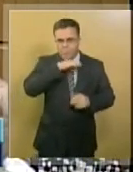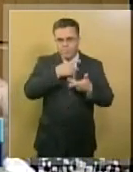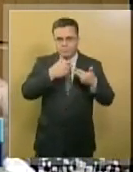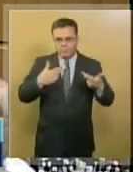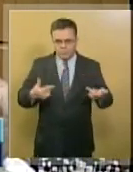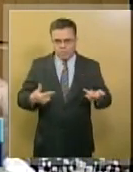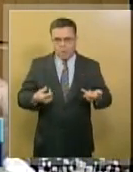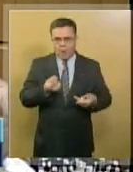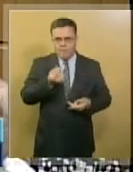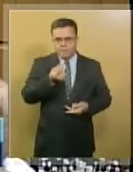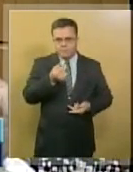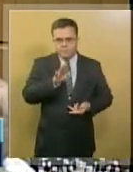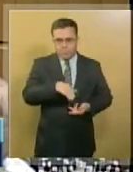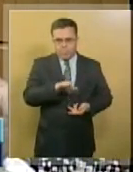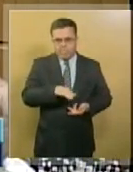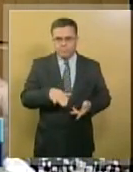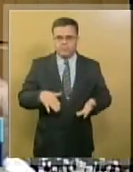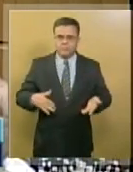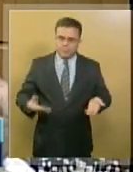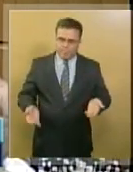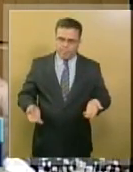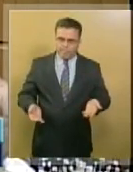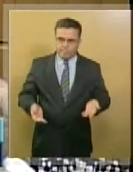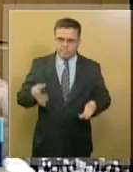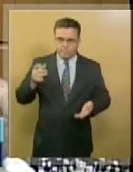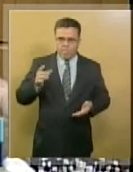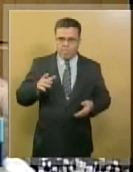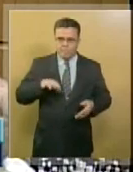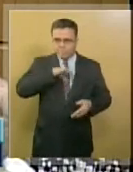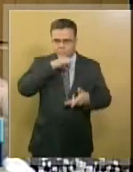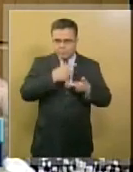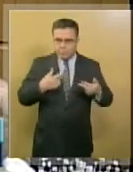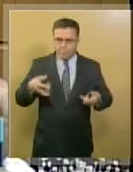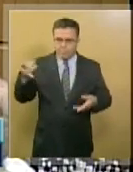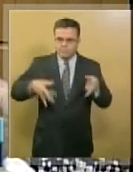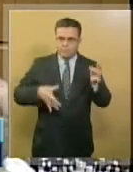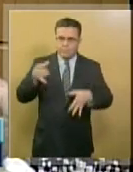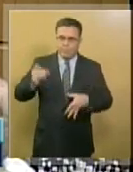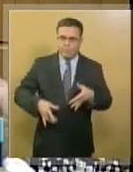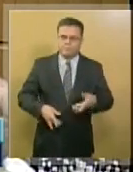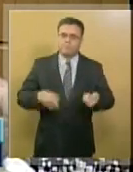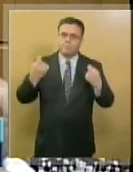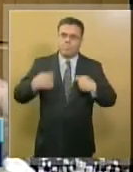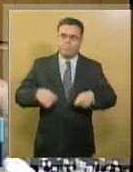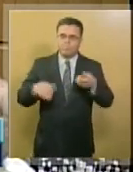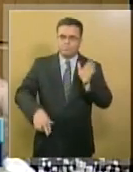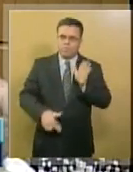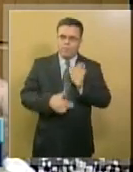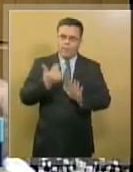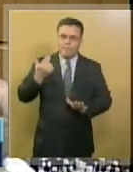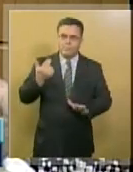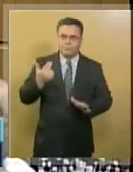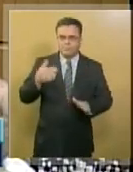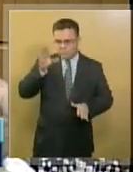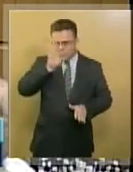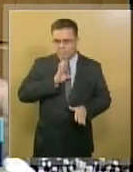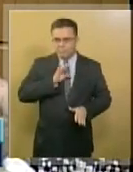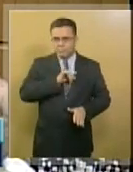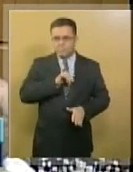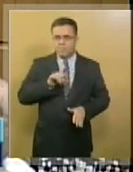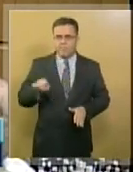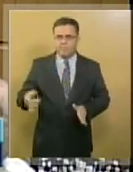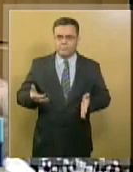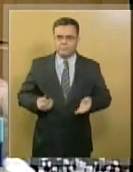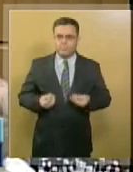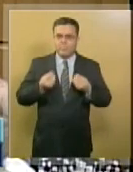pessoas de baixa renda e animais abandonados, tem direito à esterilização cirúrgica gratuita